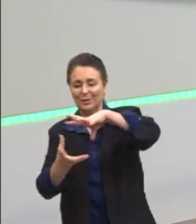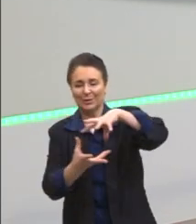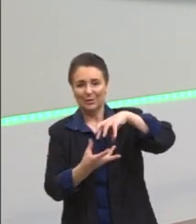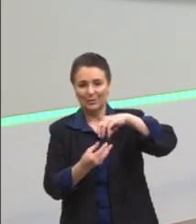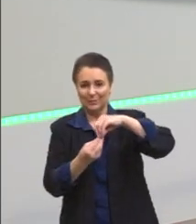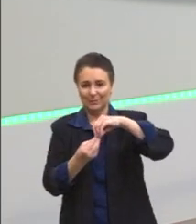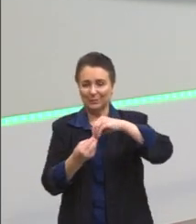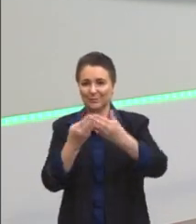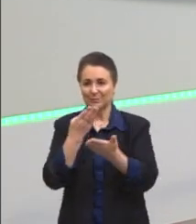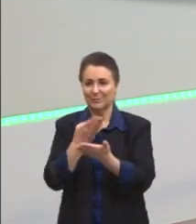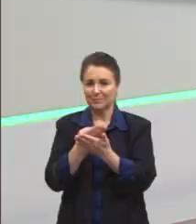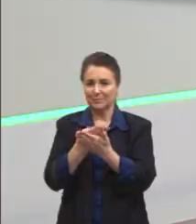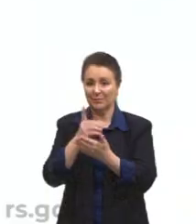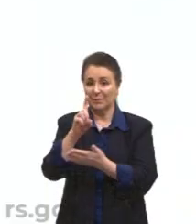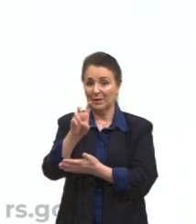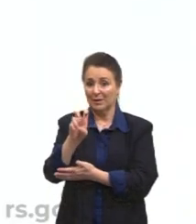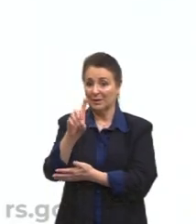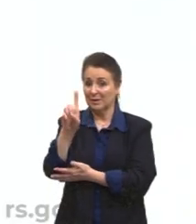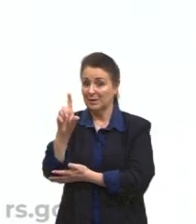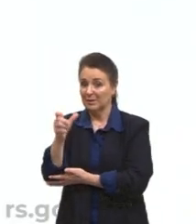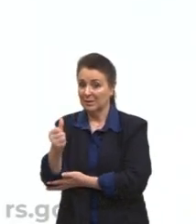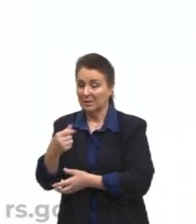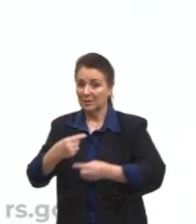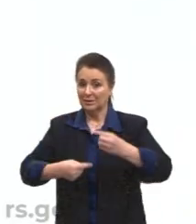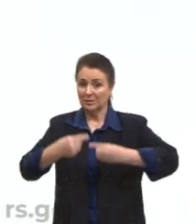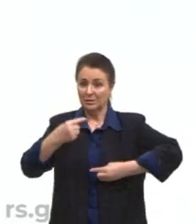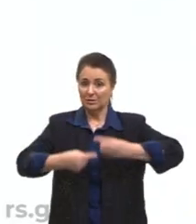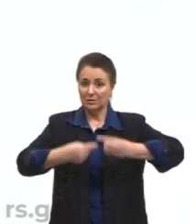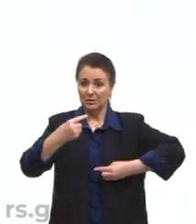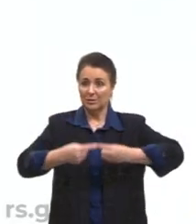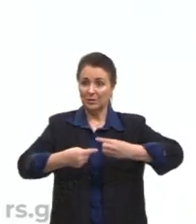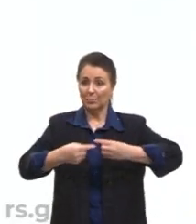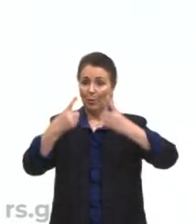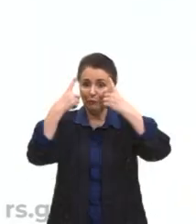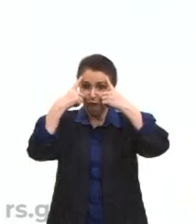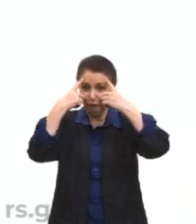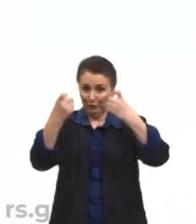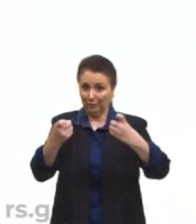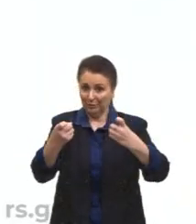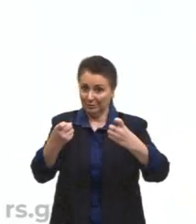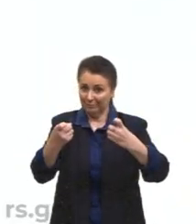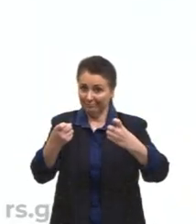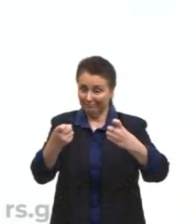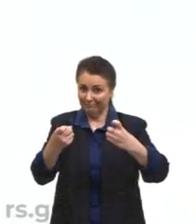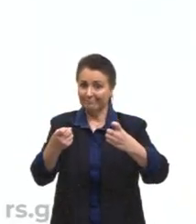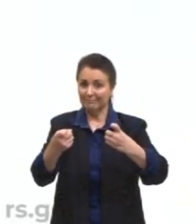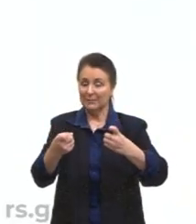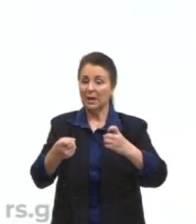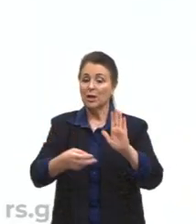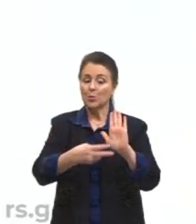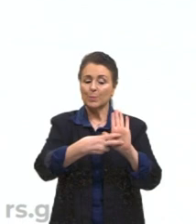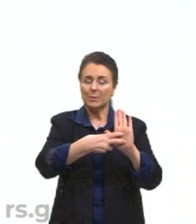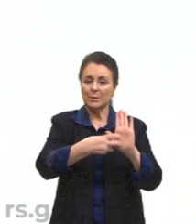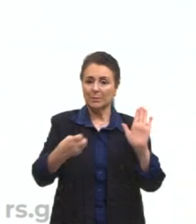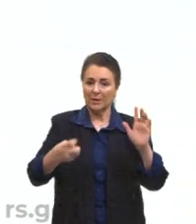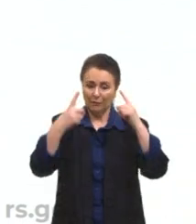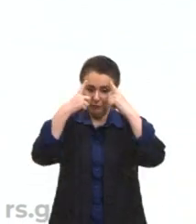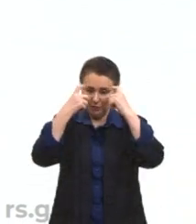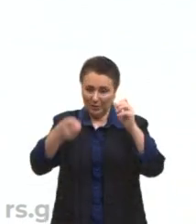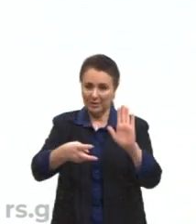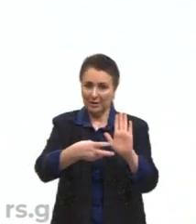nas aulas 15:16 discutimos as questões da violência a violência e criminalidade né